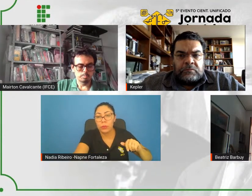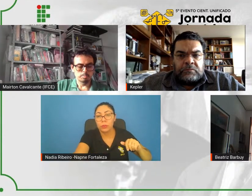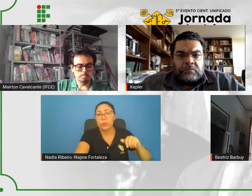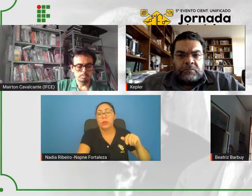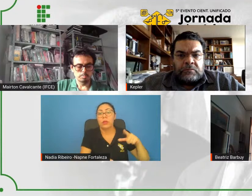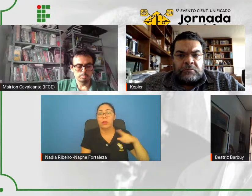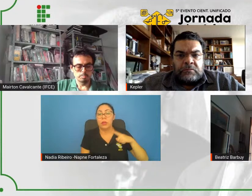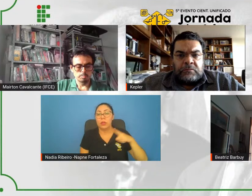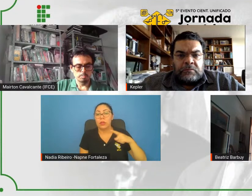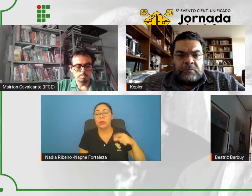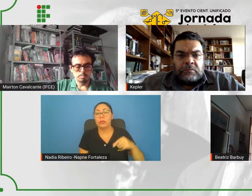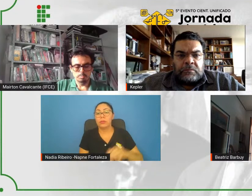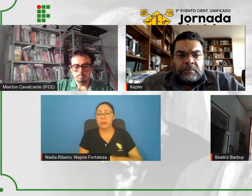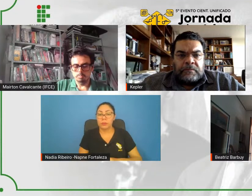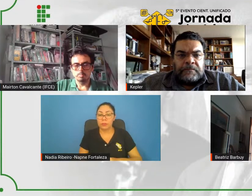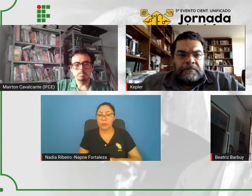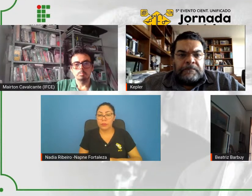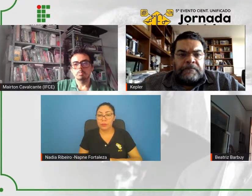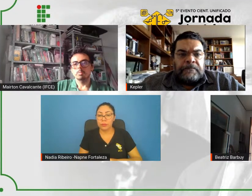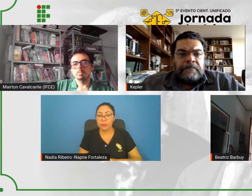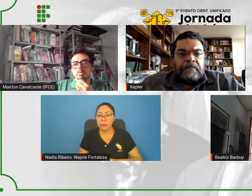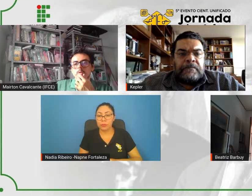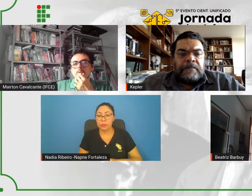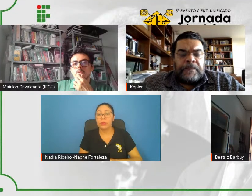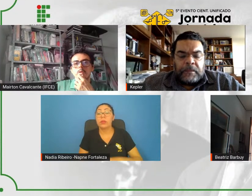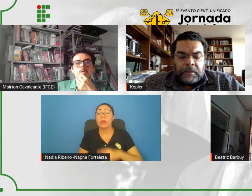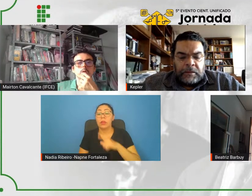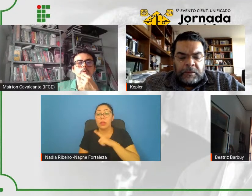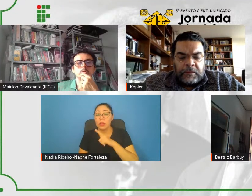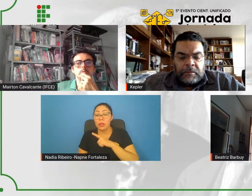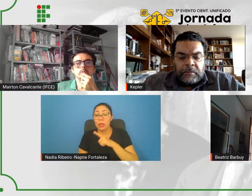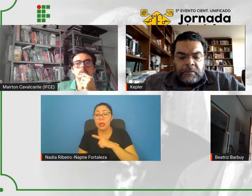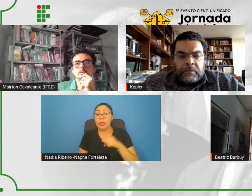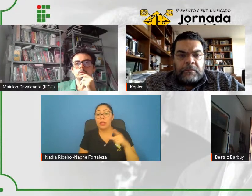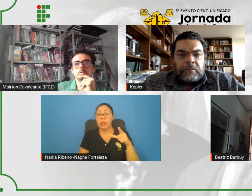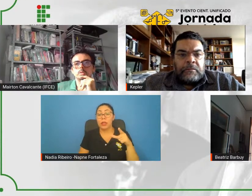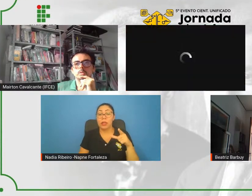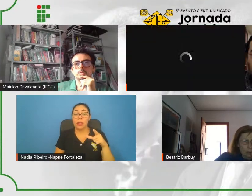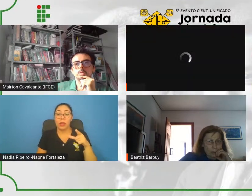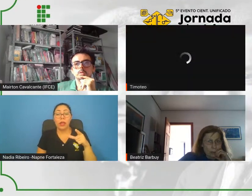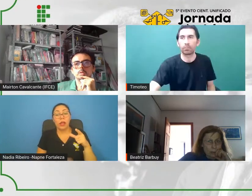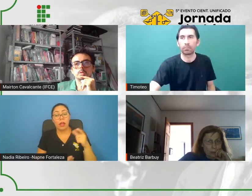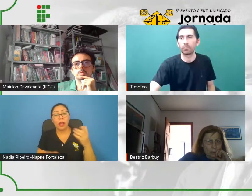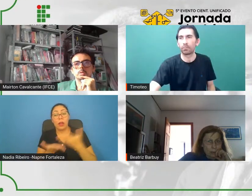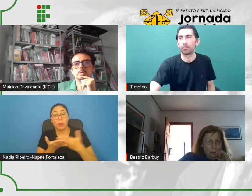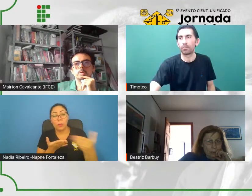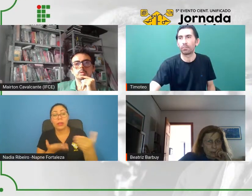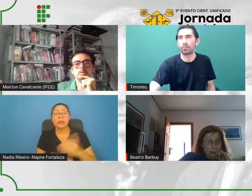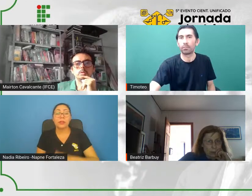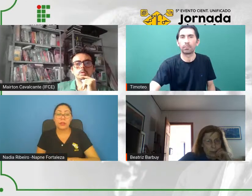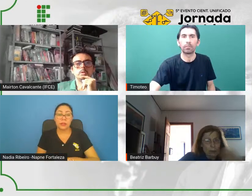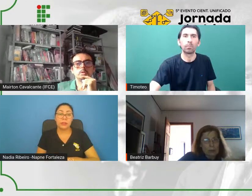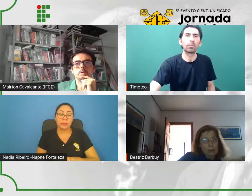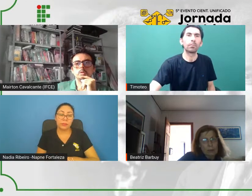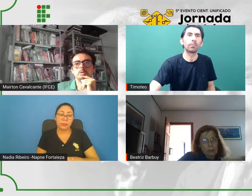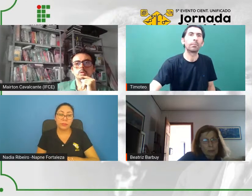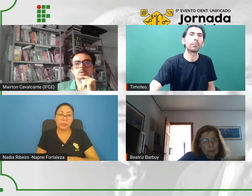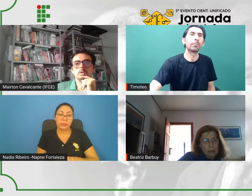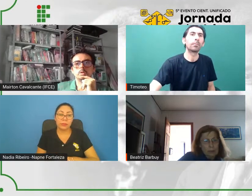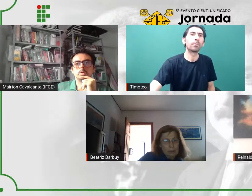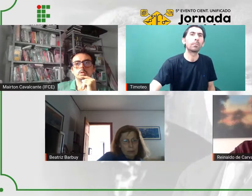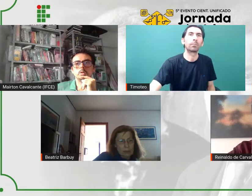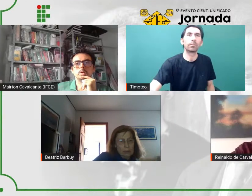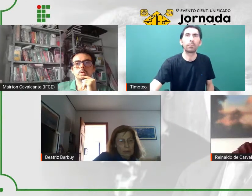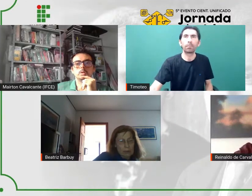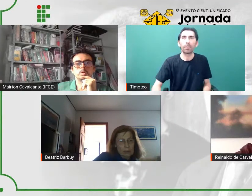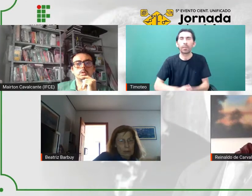O próprio nome matéria escura é um nome inadequado. O nome deve ser matéria invisível, porque ela não é escura, ela é